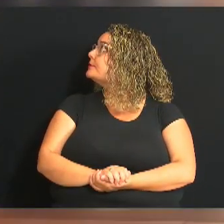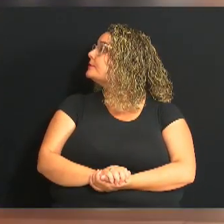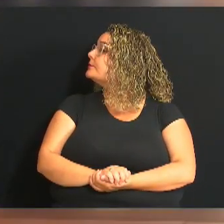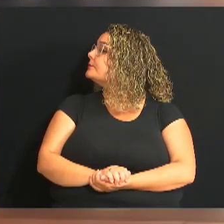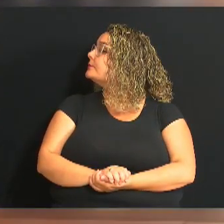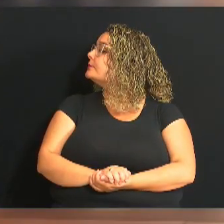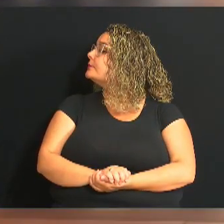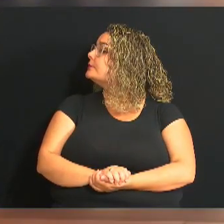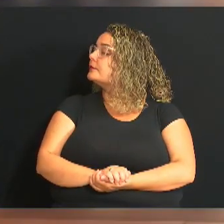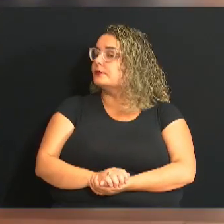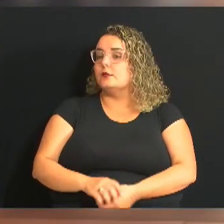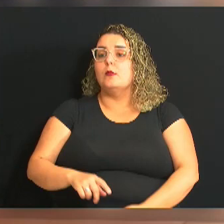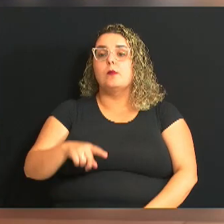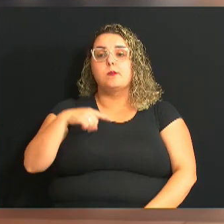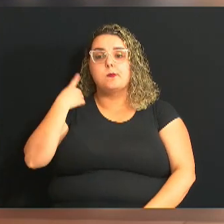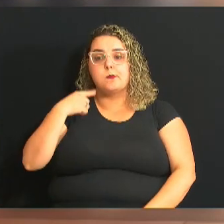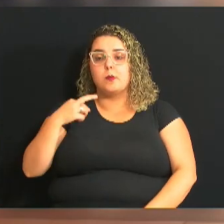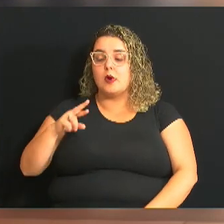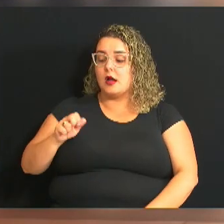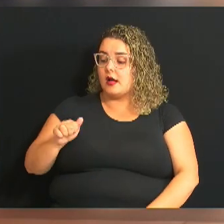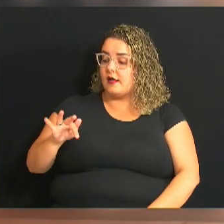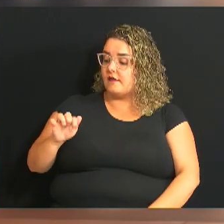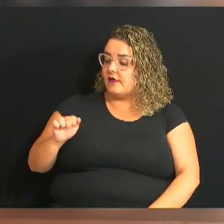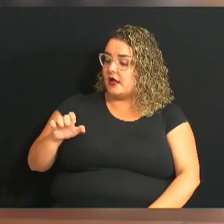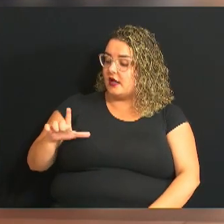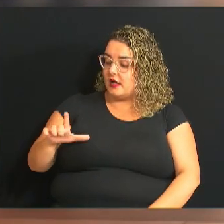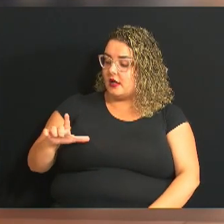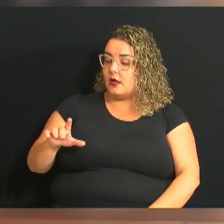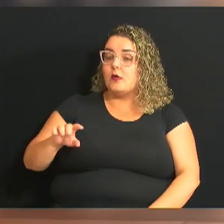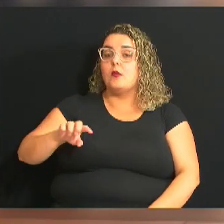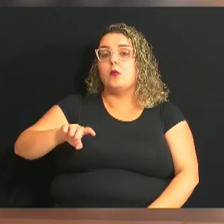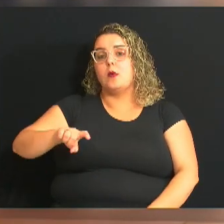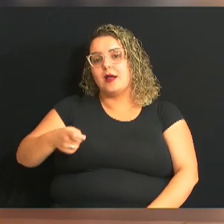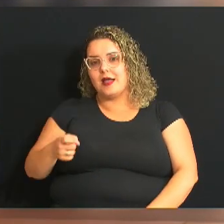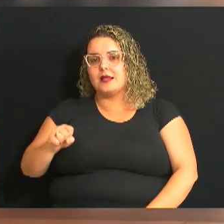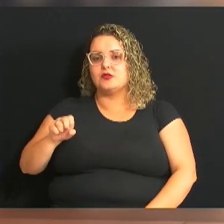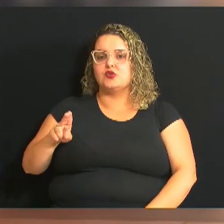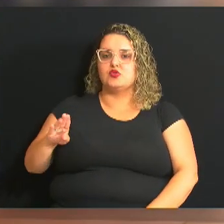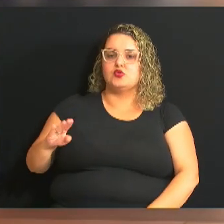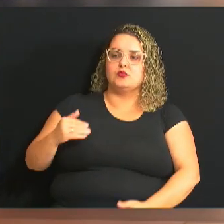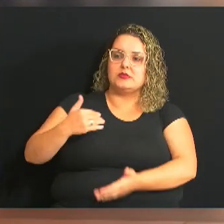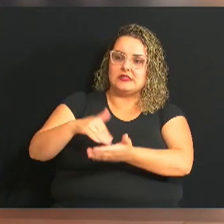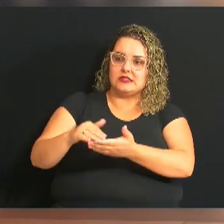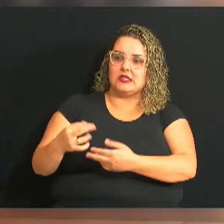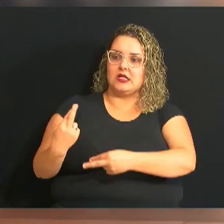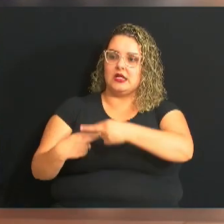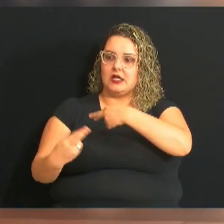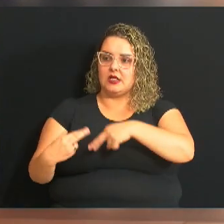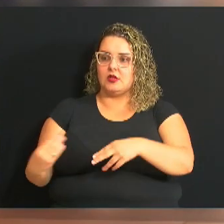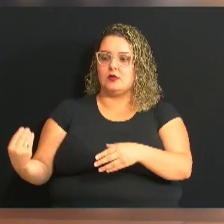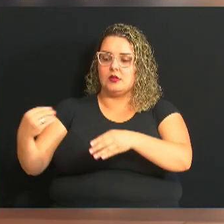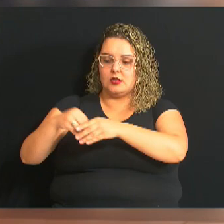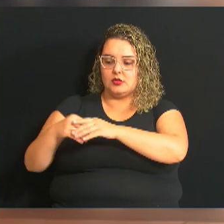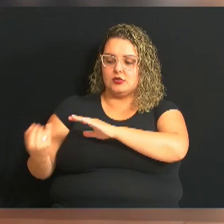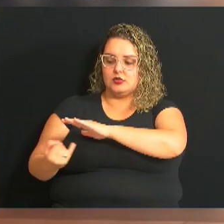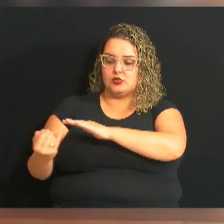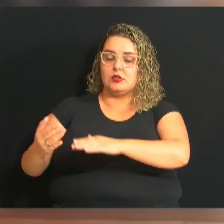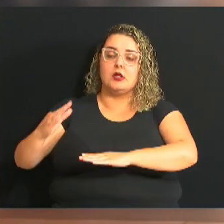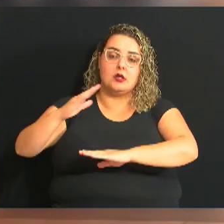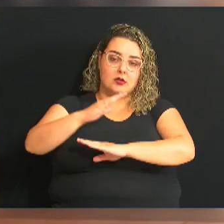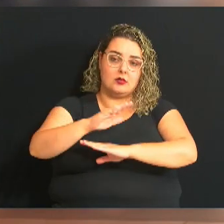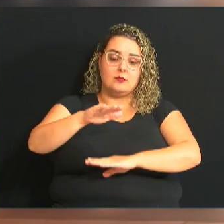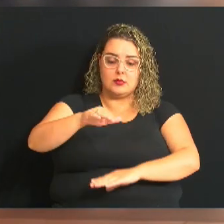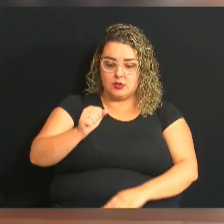O advogado Rafael Creato, ex-subsecretário de Relações Institucionais da Câmara, convocado